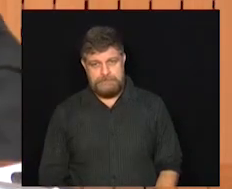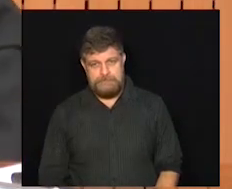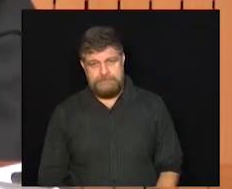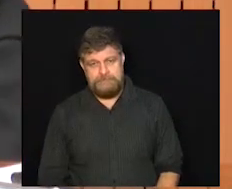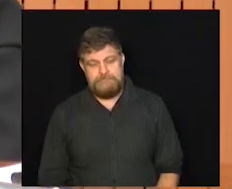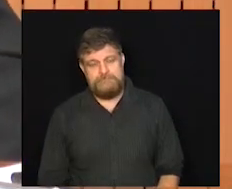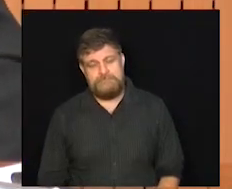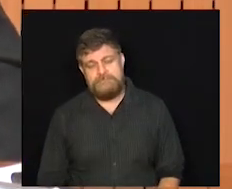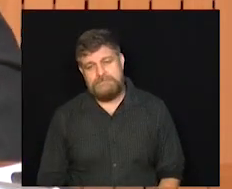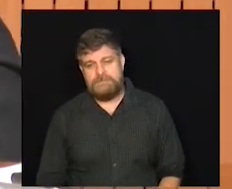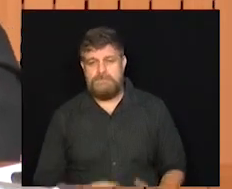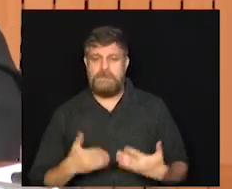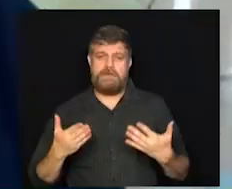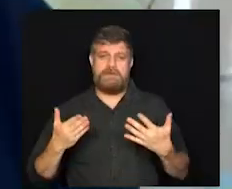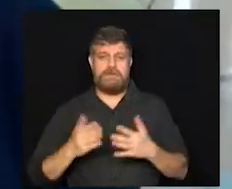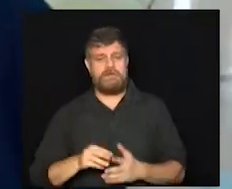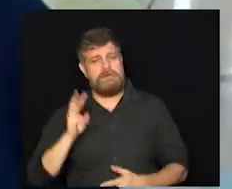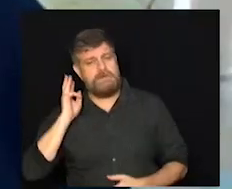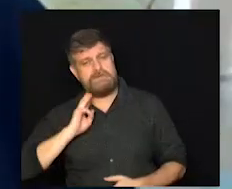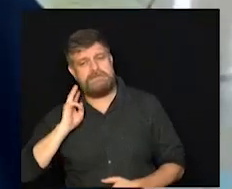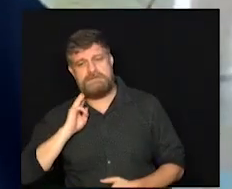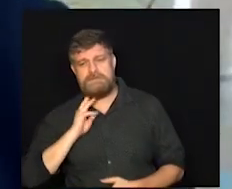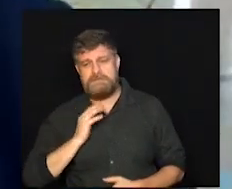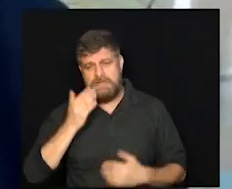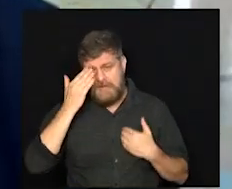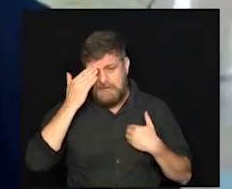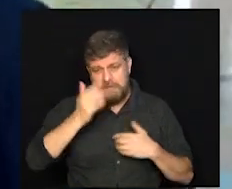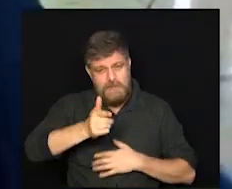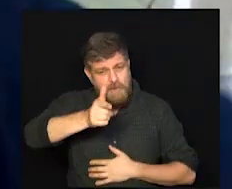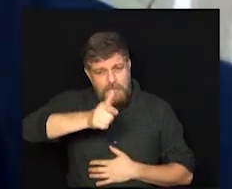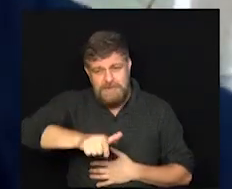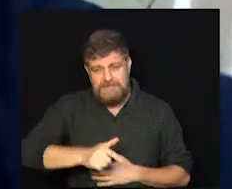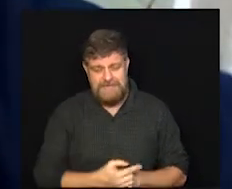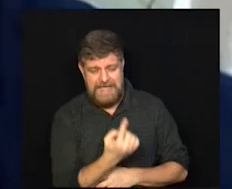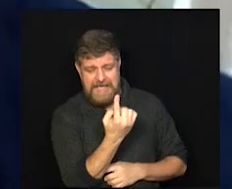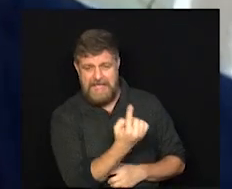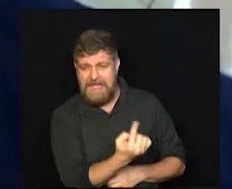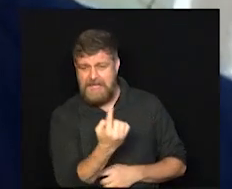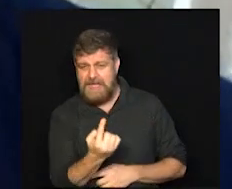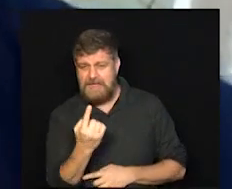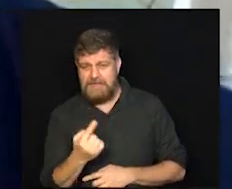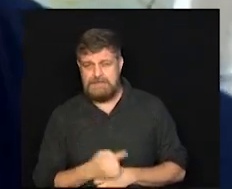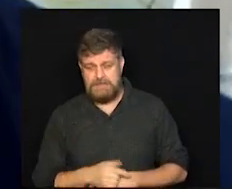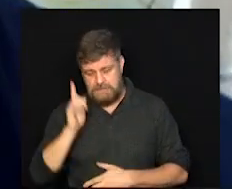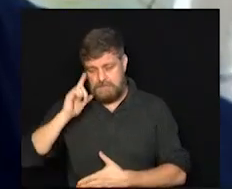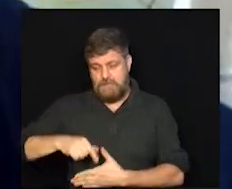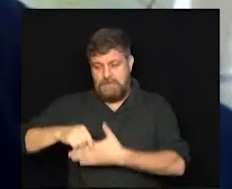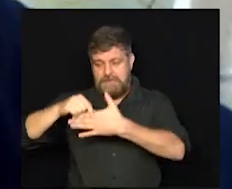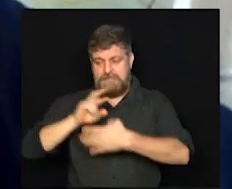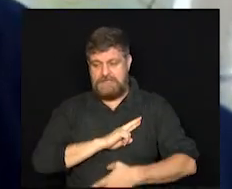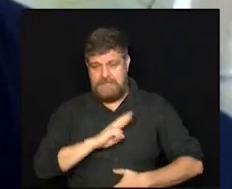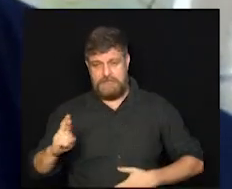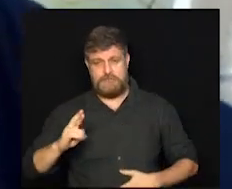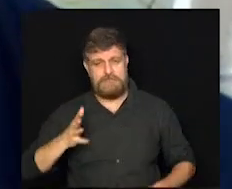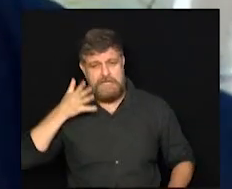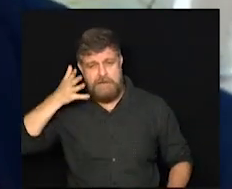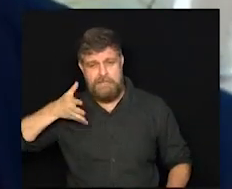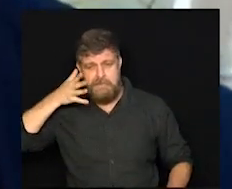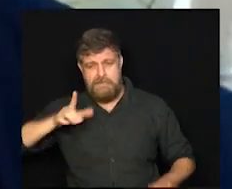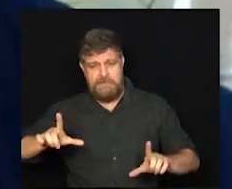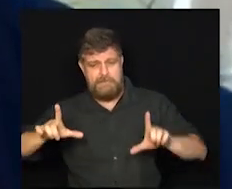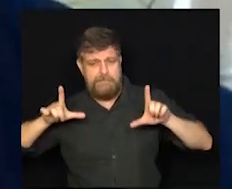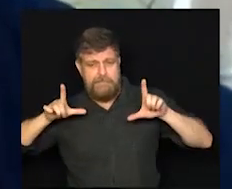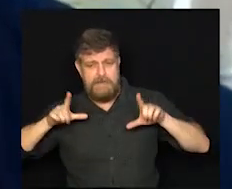Opa, Cecílio, agradecer novamente aí a participação, né, dos religiosos que estiveram aí, e